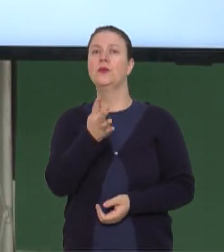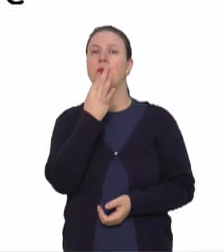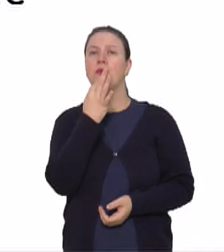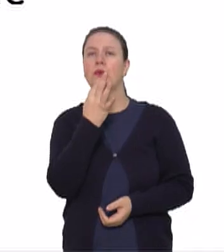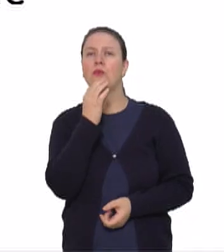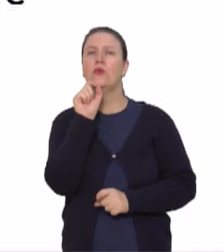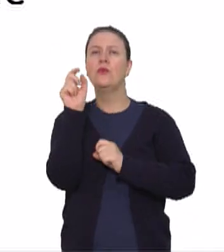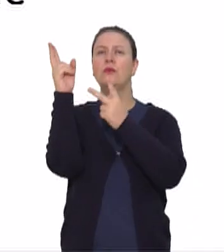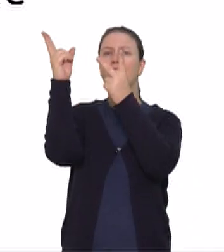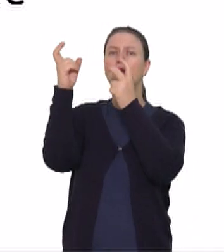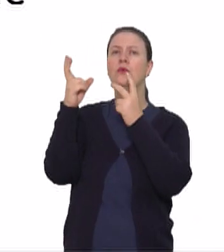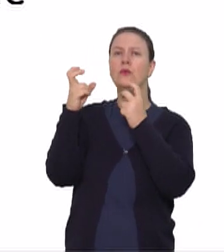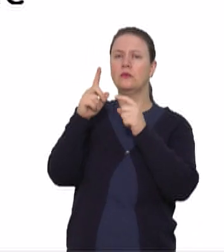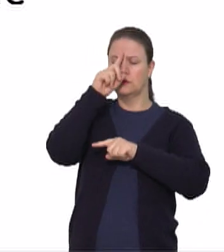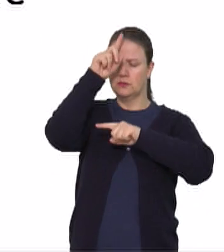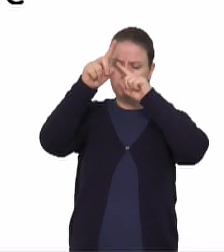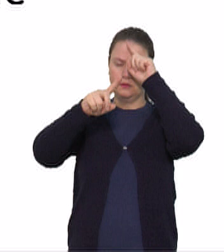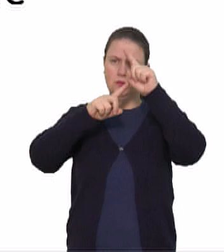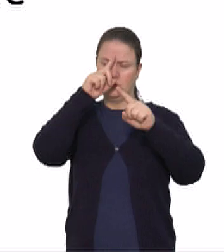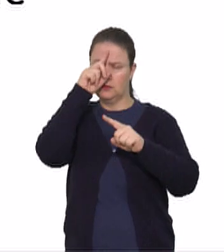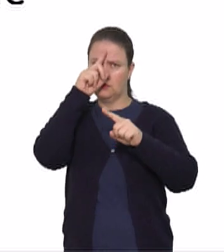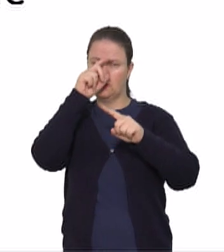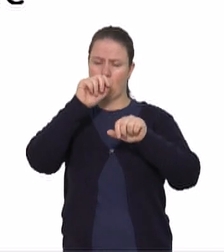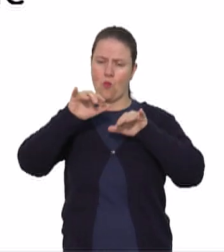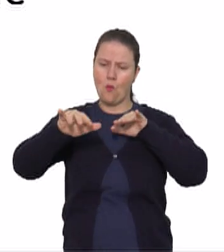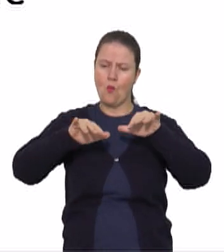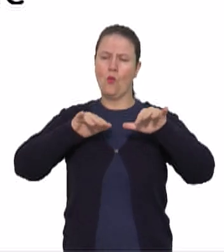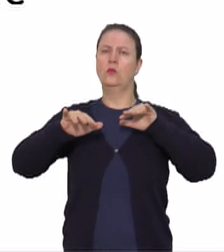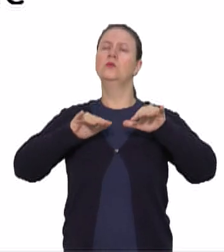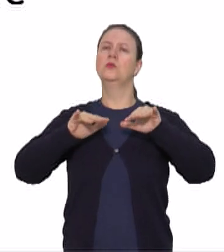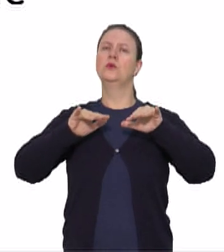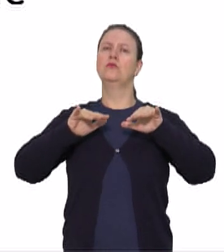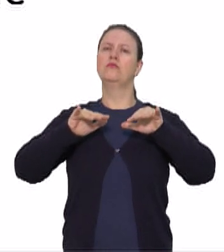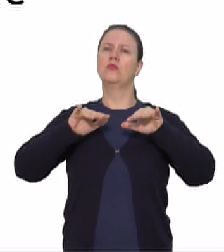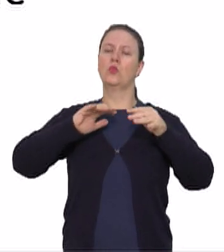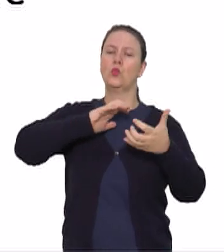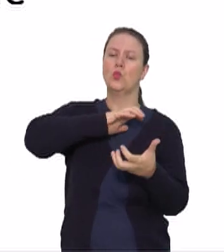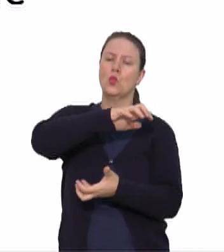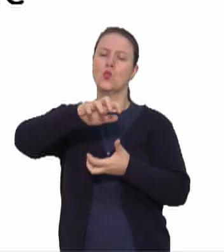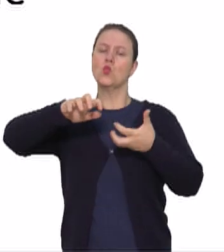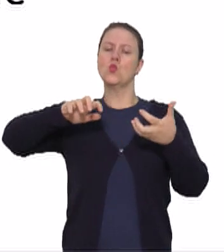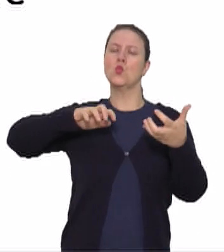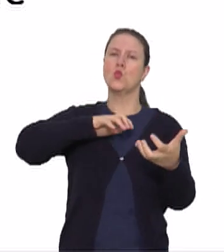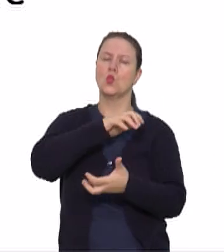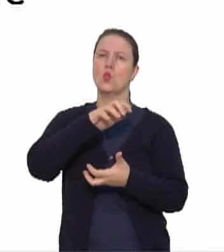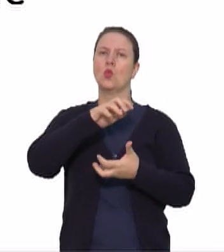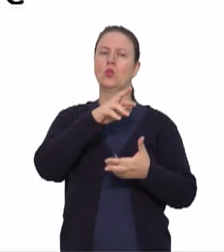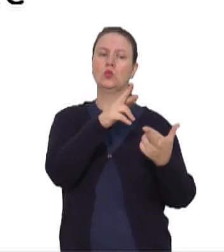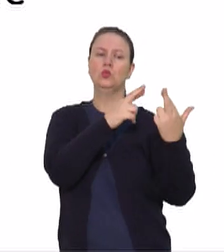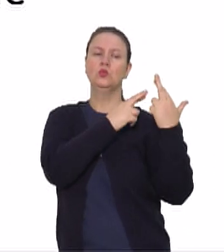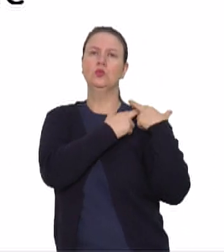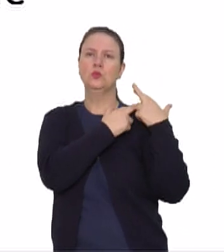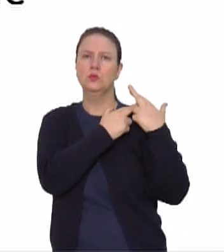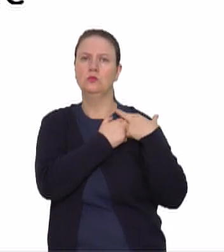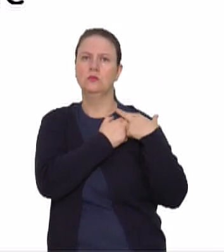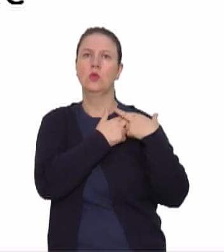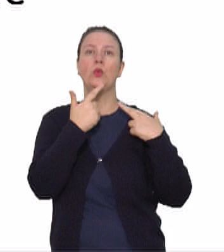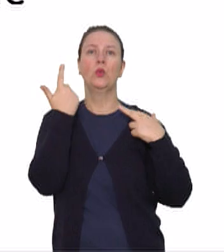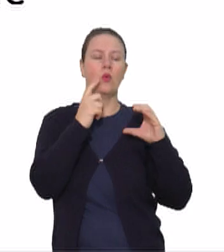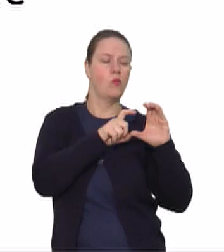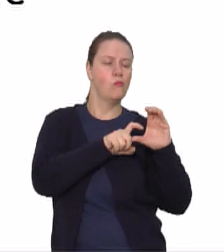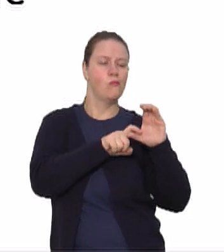ideário dos líderes dos movimentos de independistas e seu papel nas revoluções que levaram à independência das